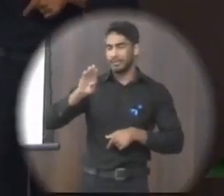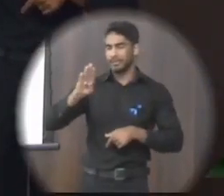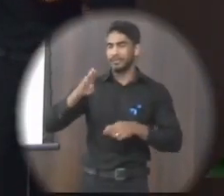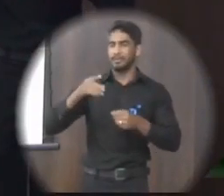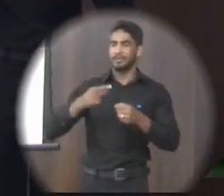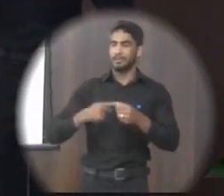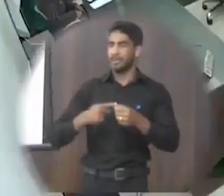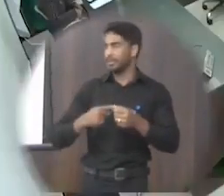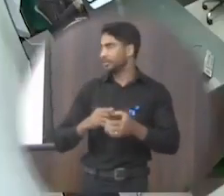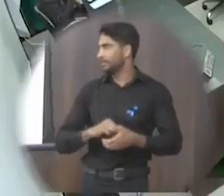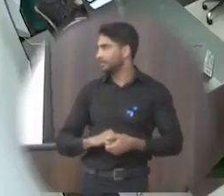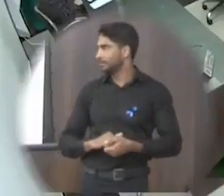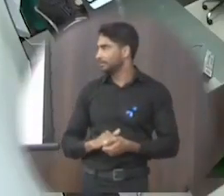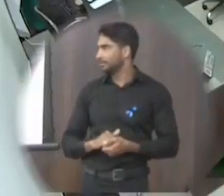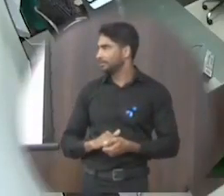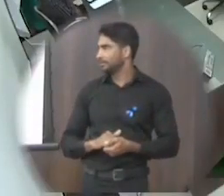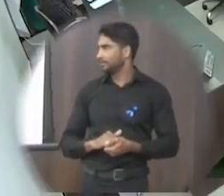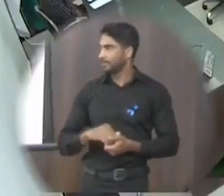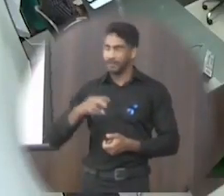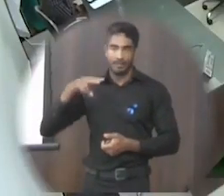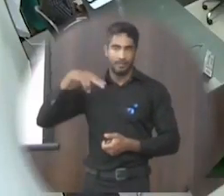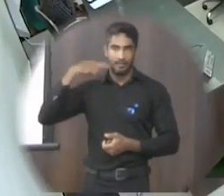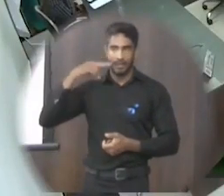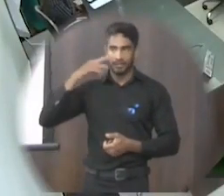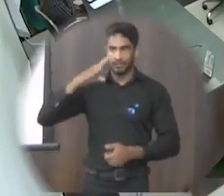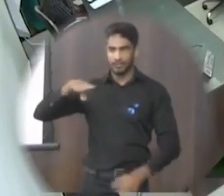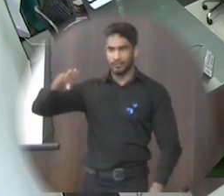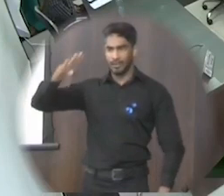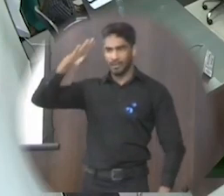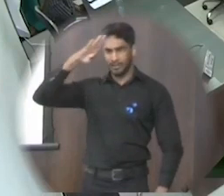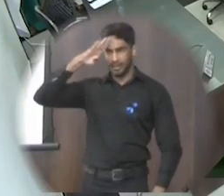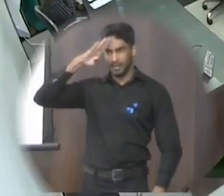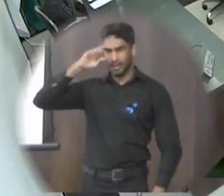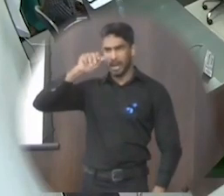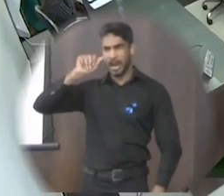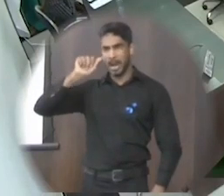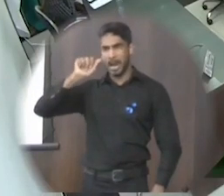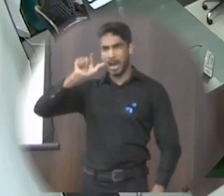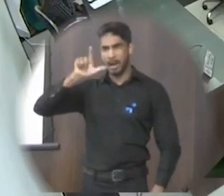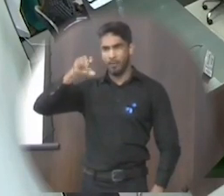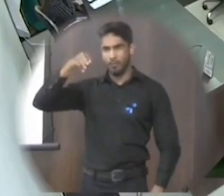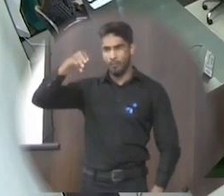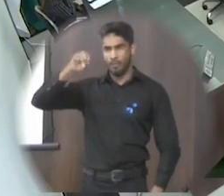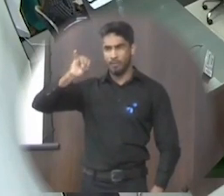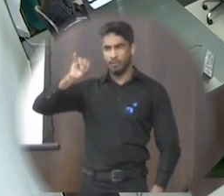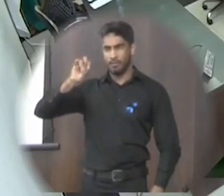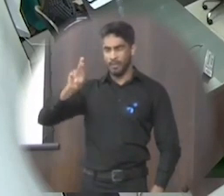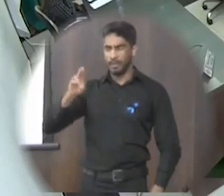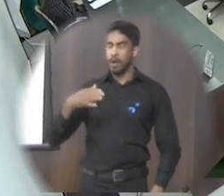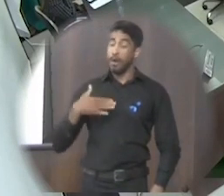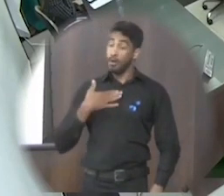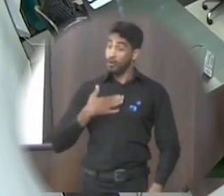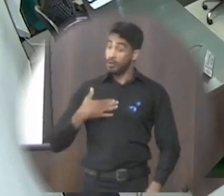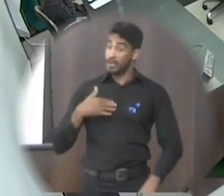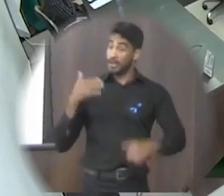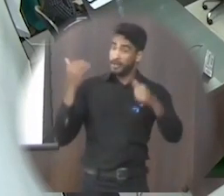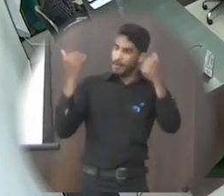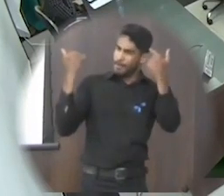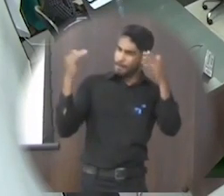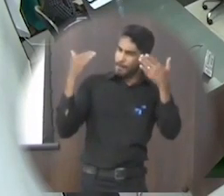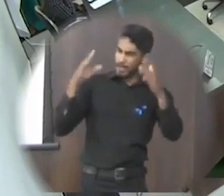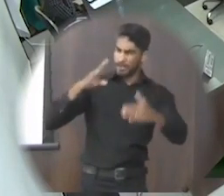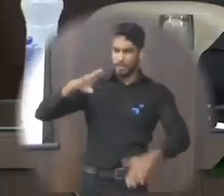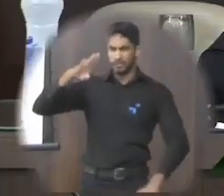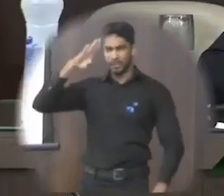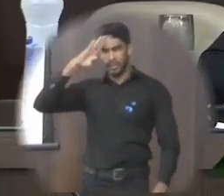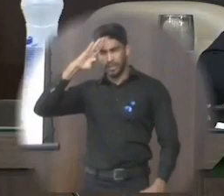palavra, presidente. Vereador Sargento Almir. Eu gostaria de parabenizar o tenente Figueira por ter